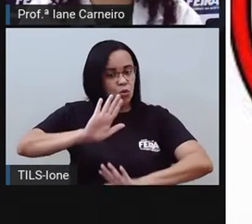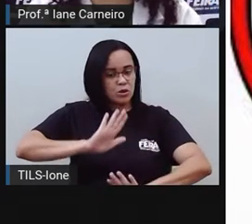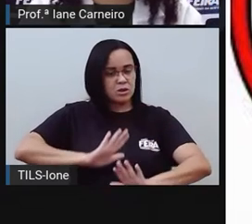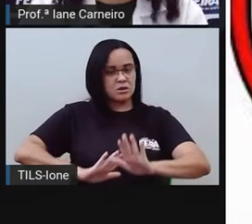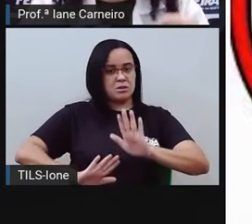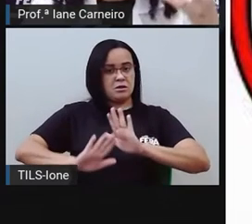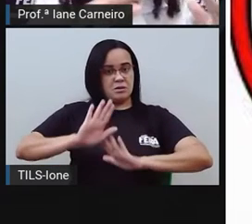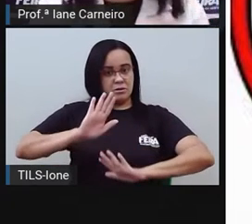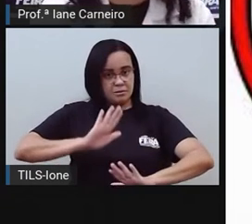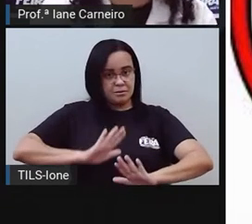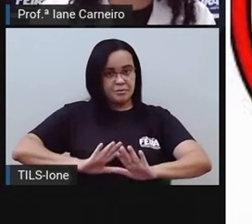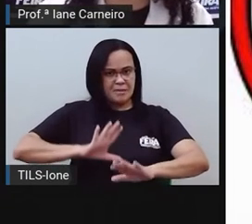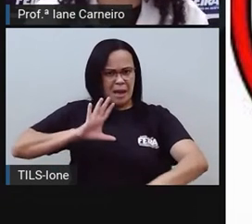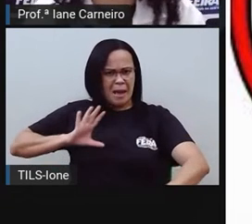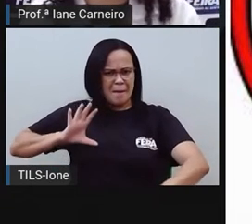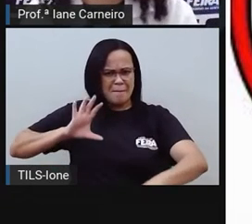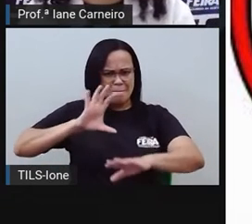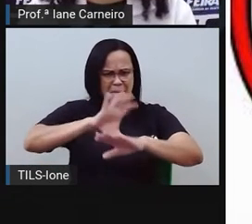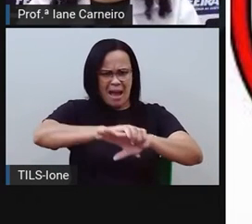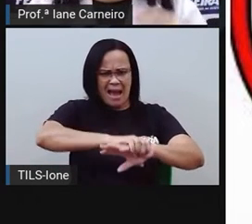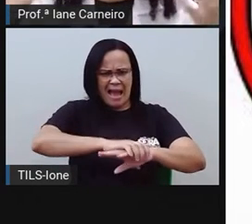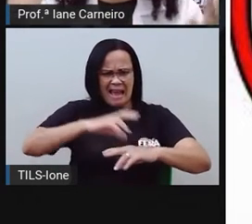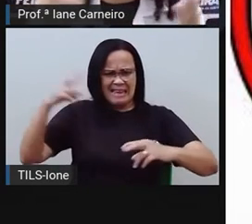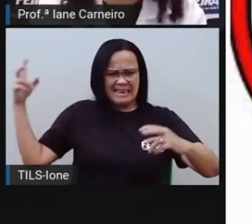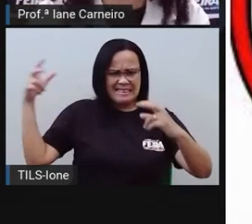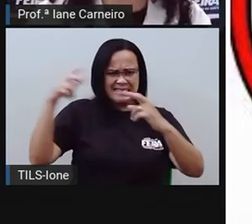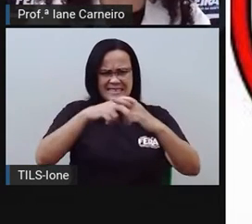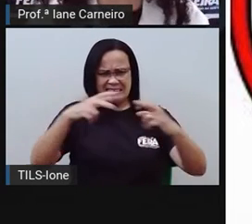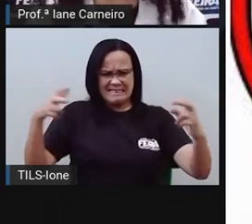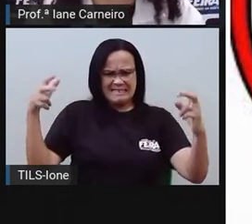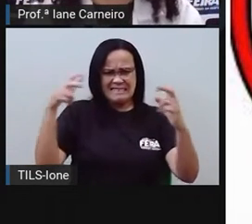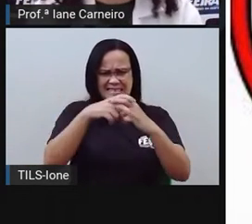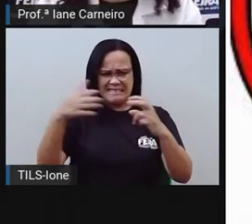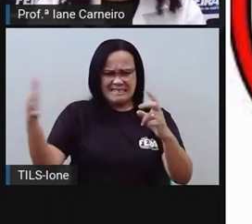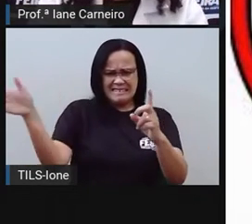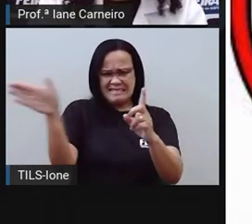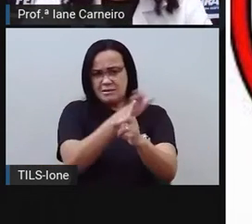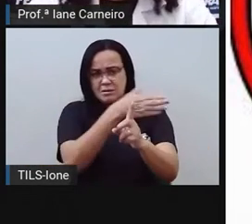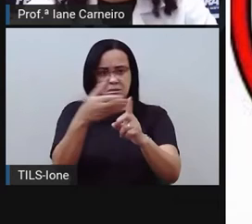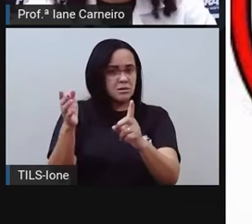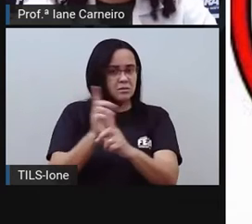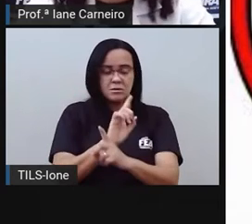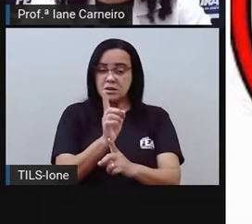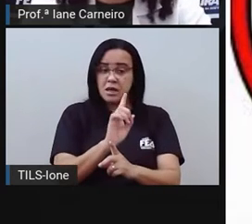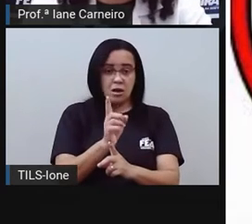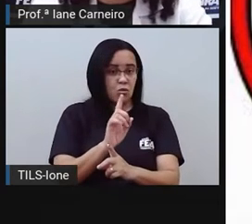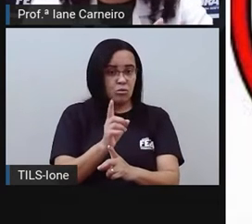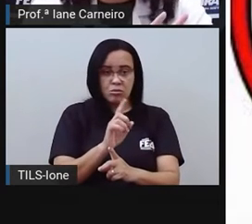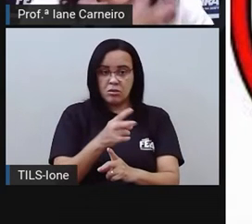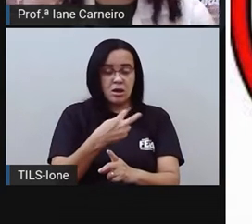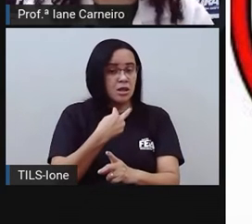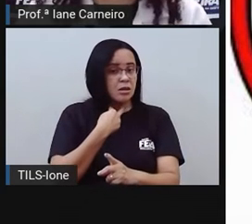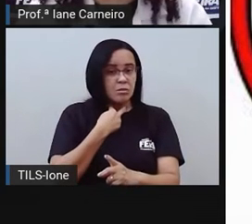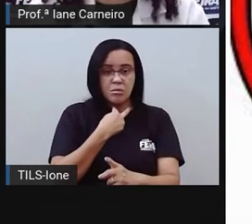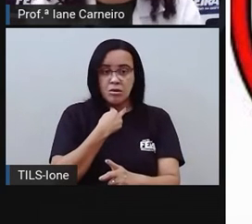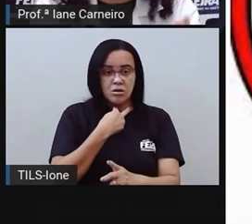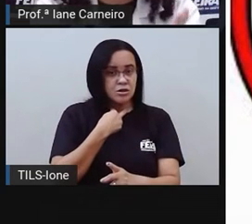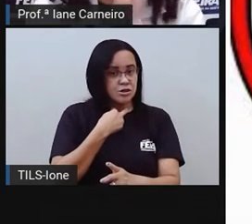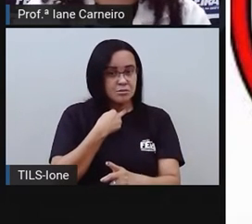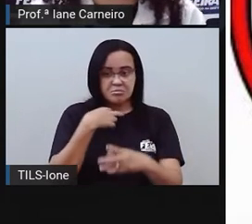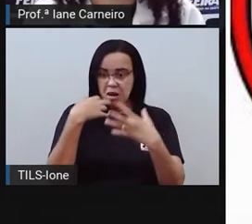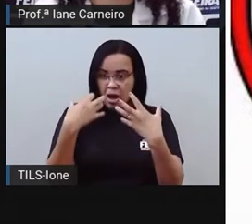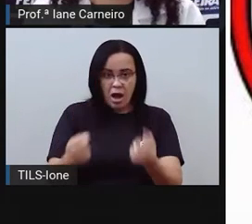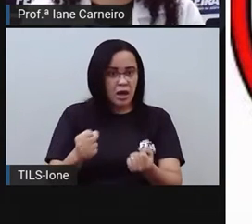gente pode tocar no corpo do outro ou bater no corpo do outro, né? Isso aí é assim, ó, a gente não pode